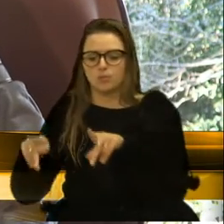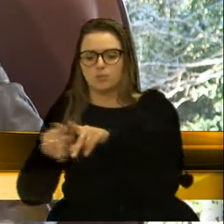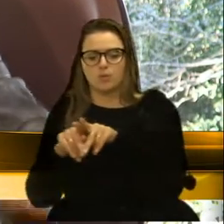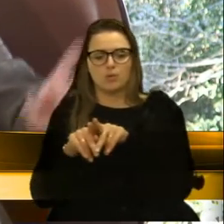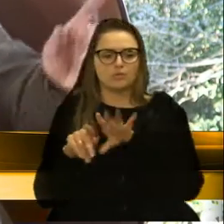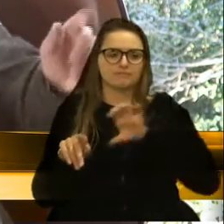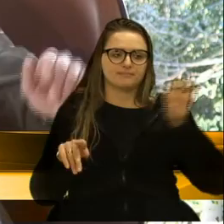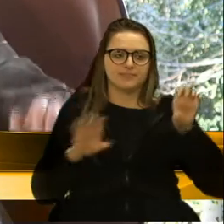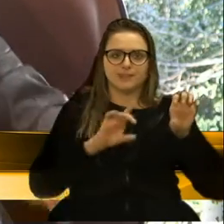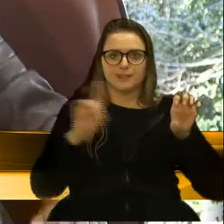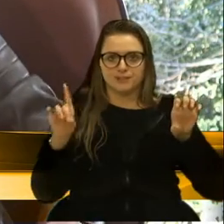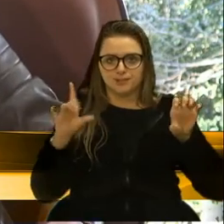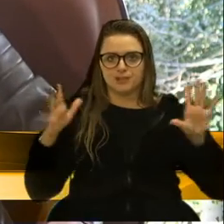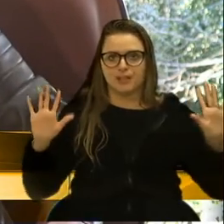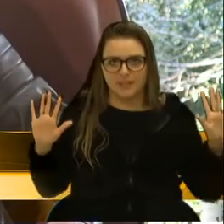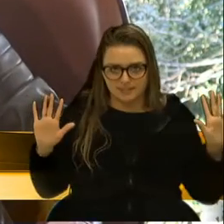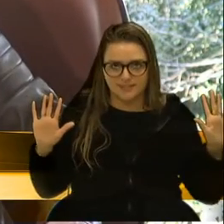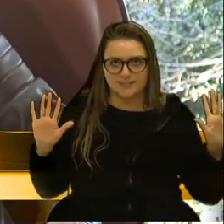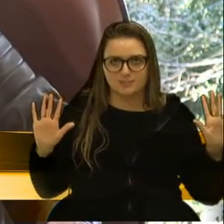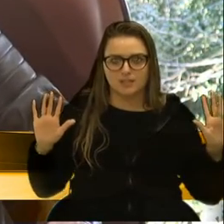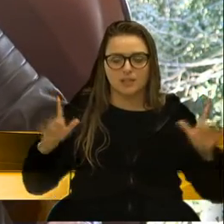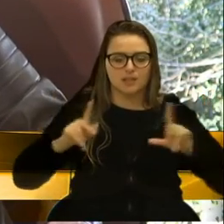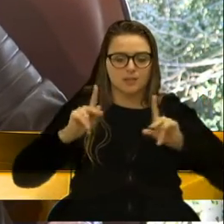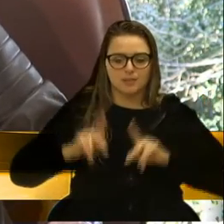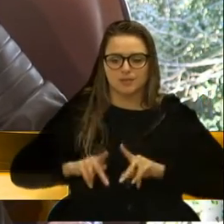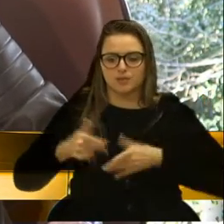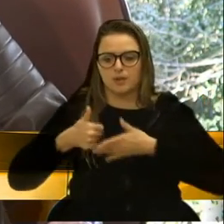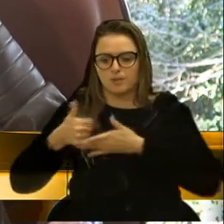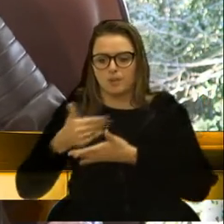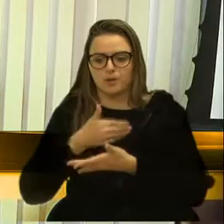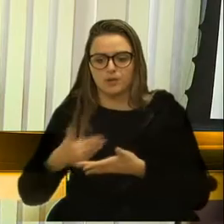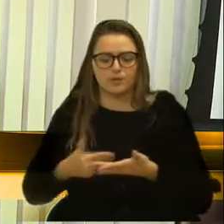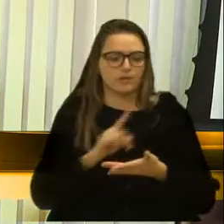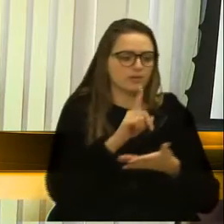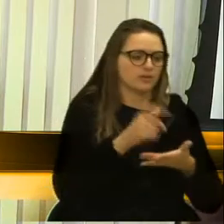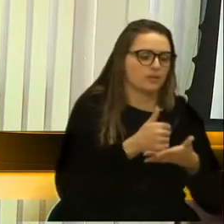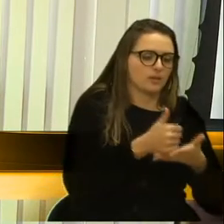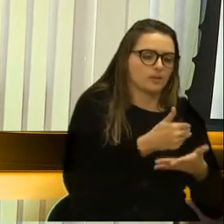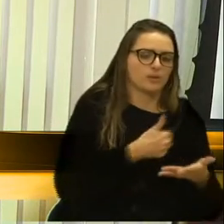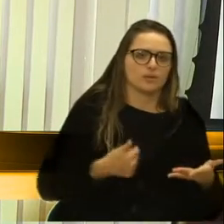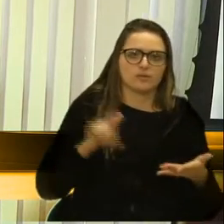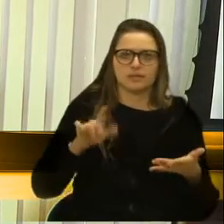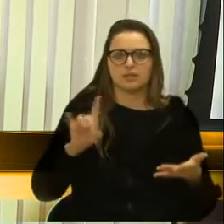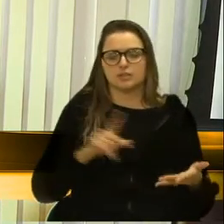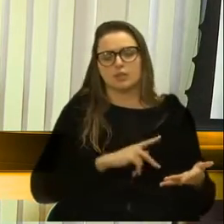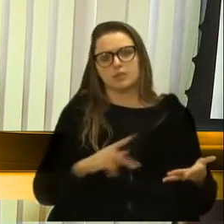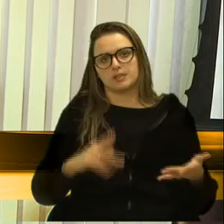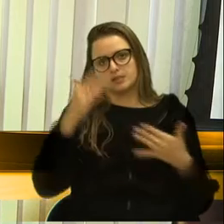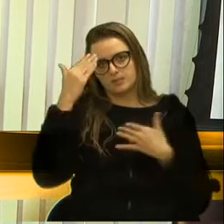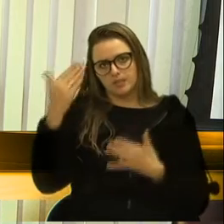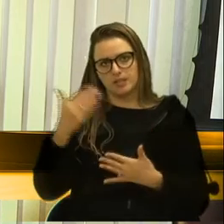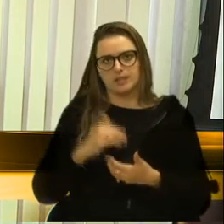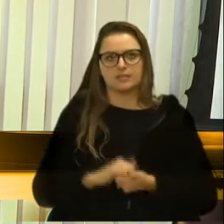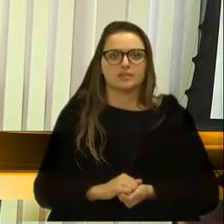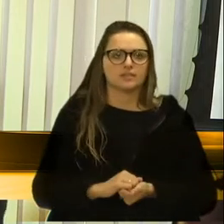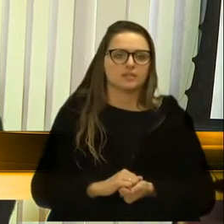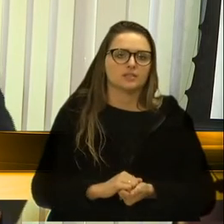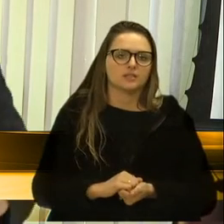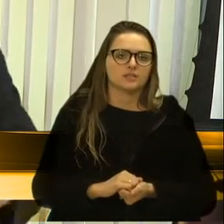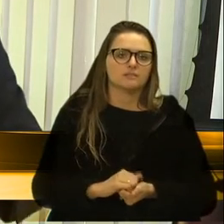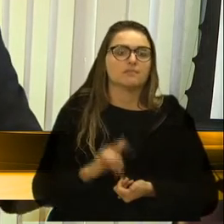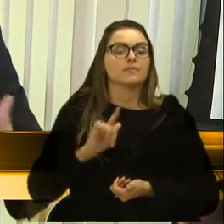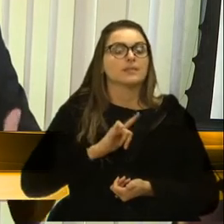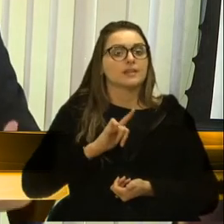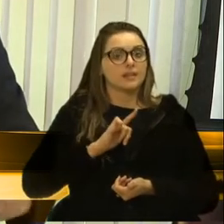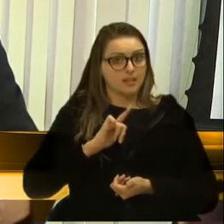nunca vamos ter alguém de consenso que domine essa nação. Senhor presidente, era isso. Muito obrigado. E tenhamos,